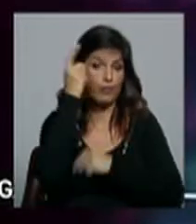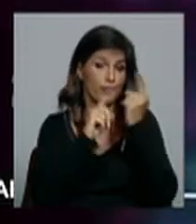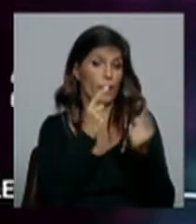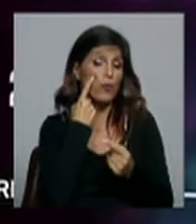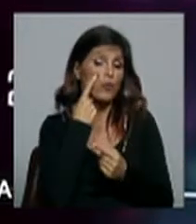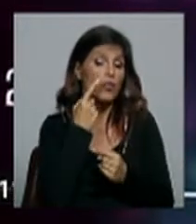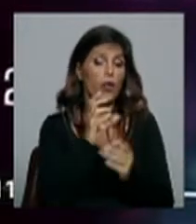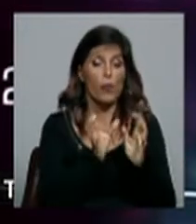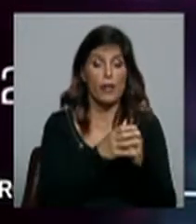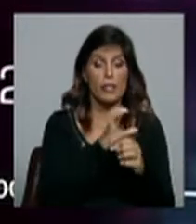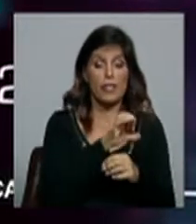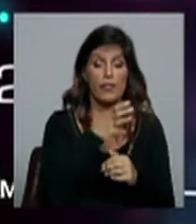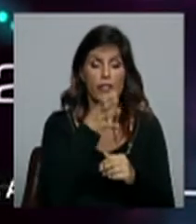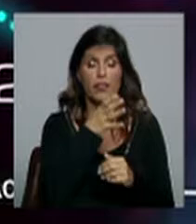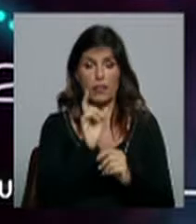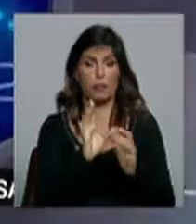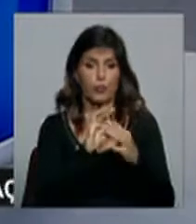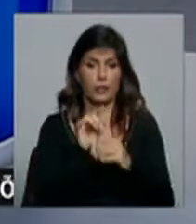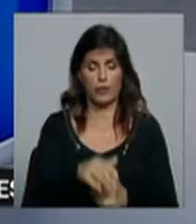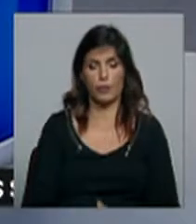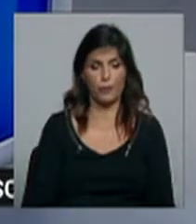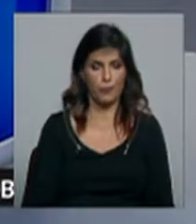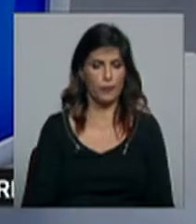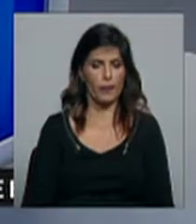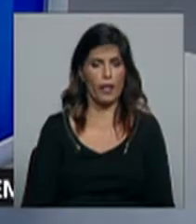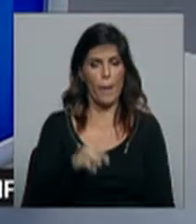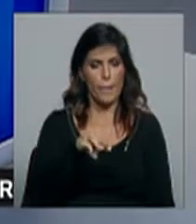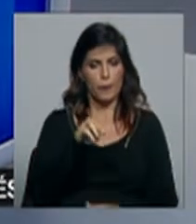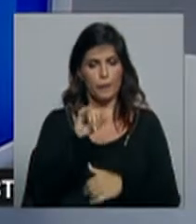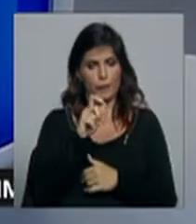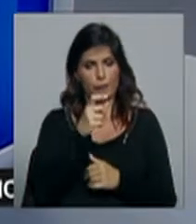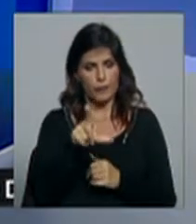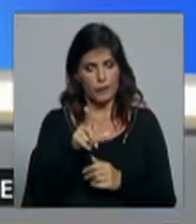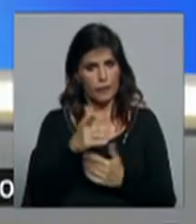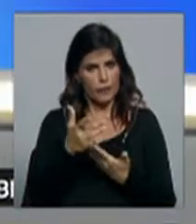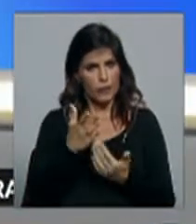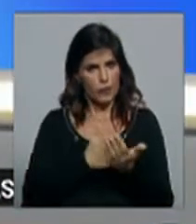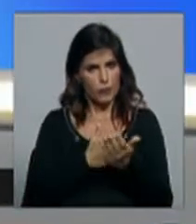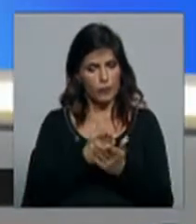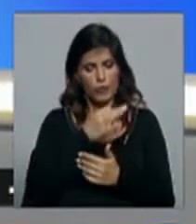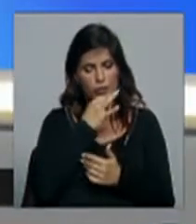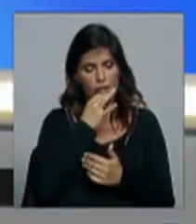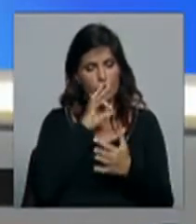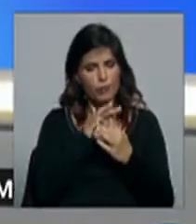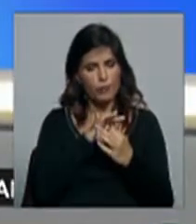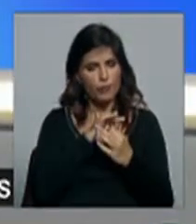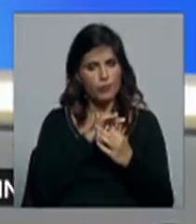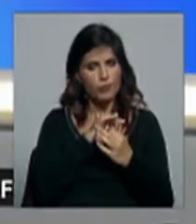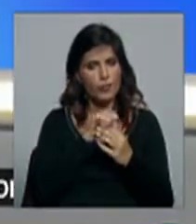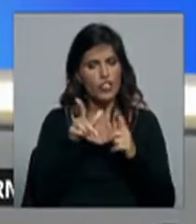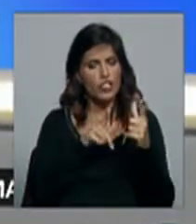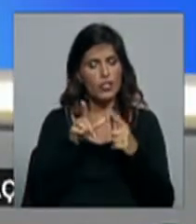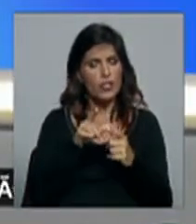comunidade científica agora diz sobre o mesmo. Miguel, continuamos de certa forma também a abordar a relação entre estrelas